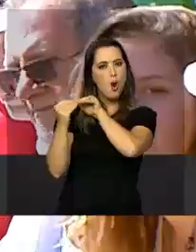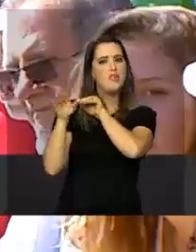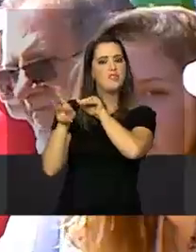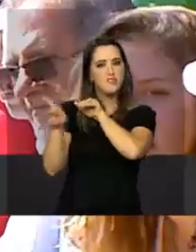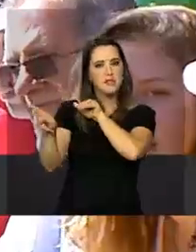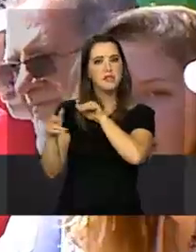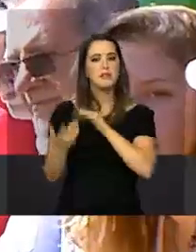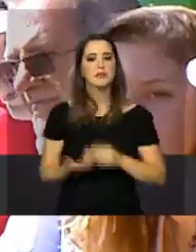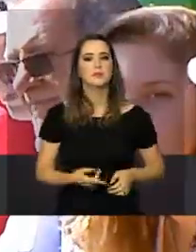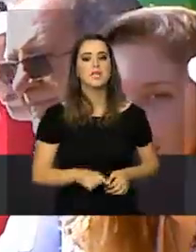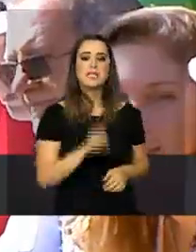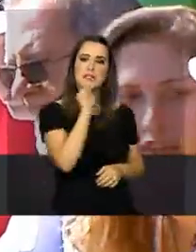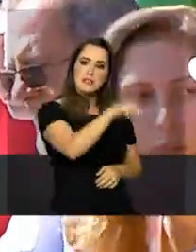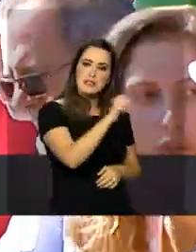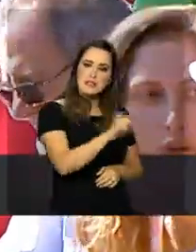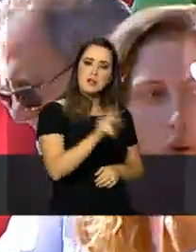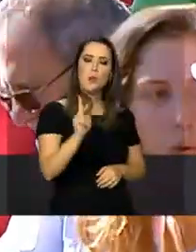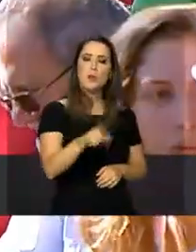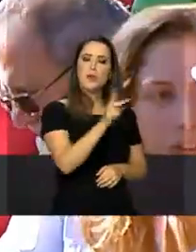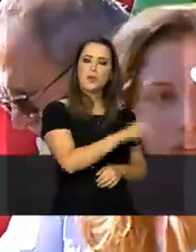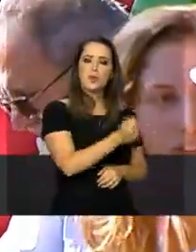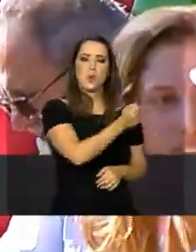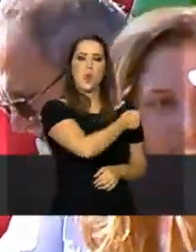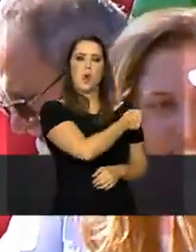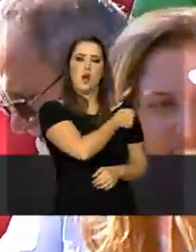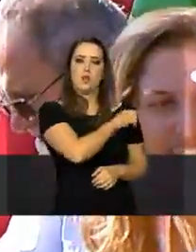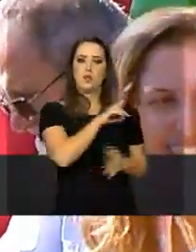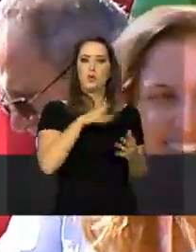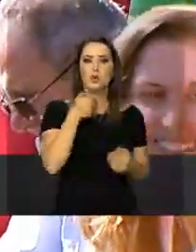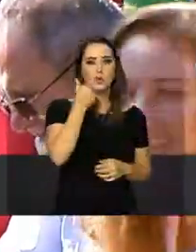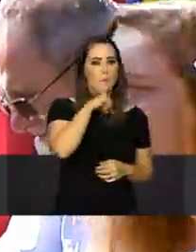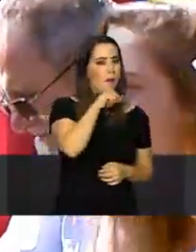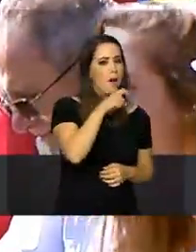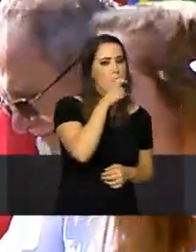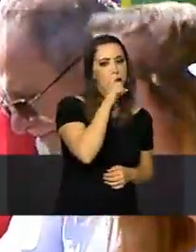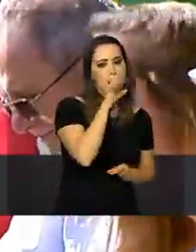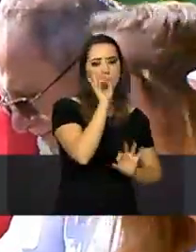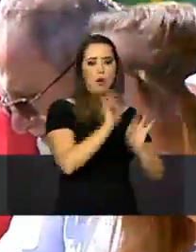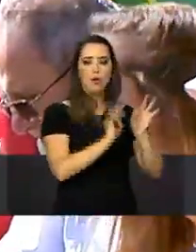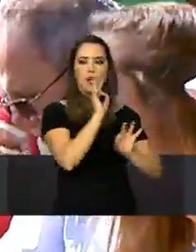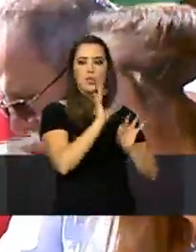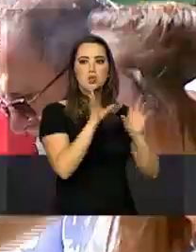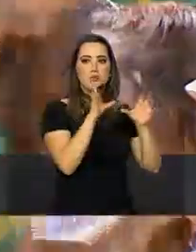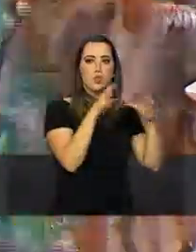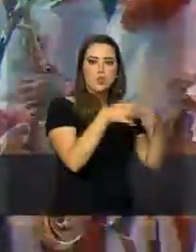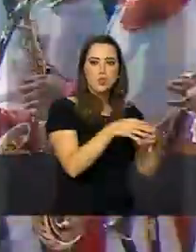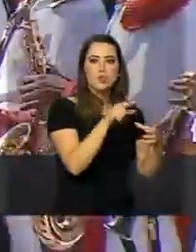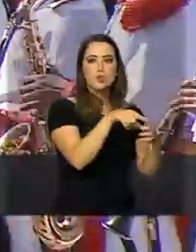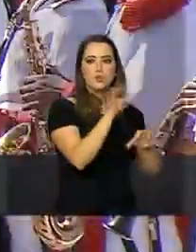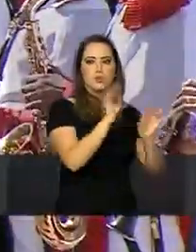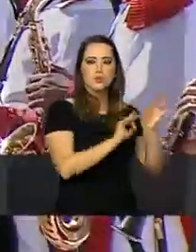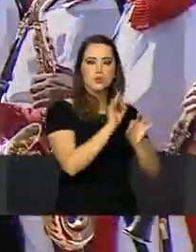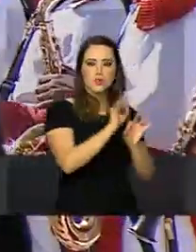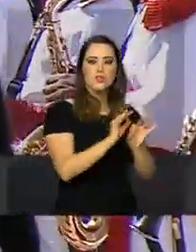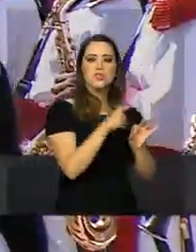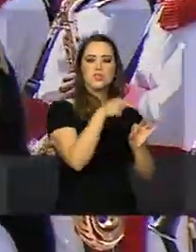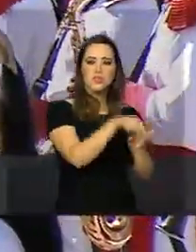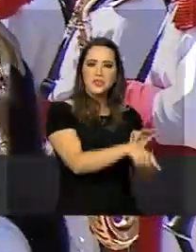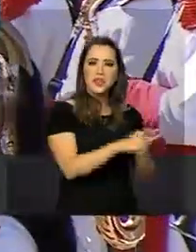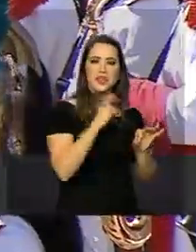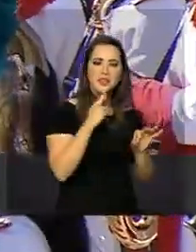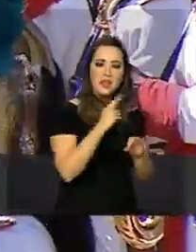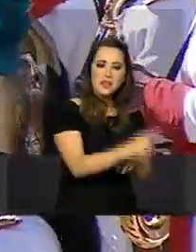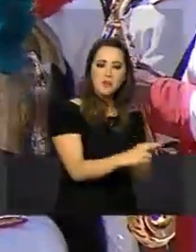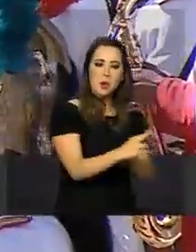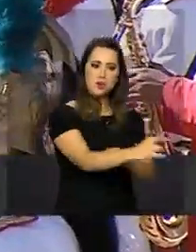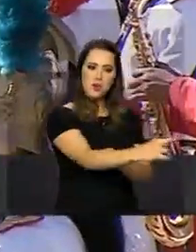professoras e professores, os alunos se organizam, os pais se organizam e têm esse feedback conosco.